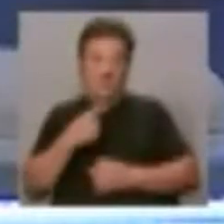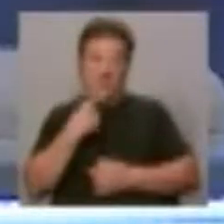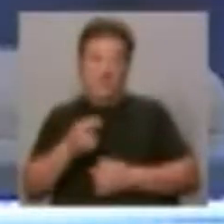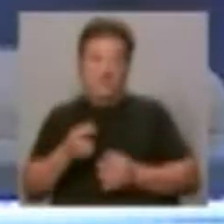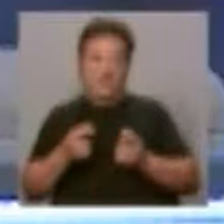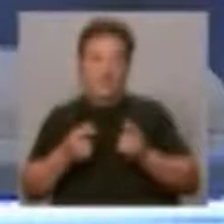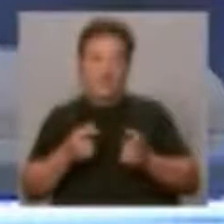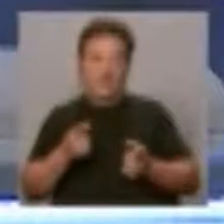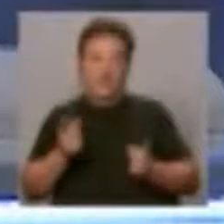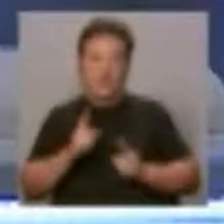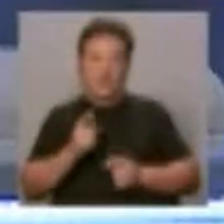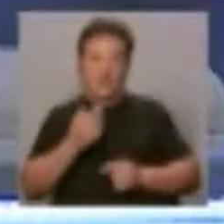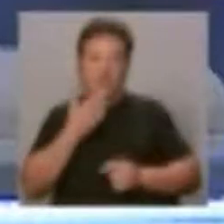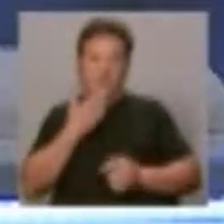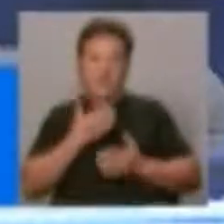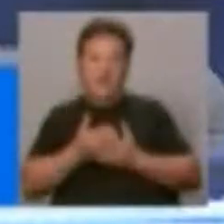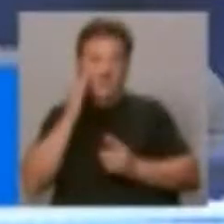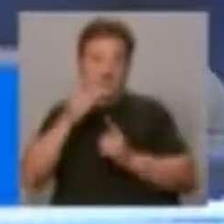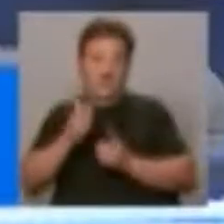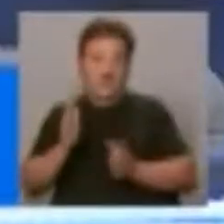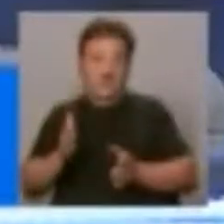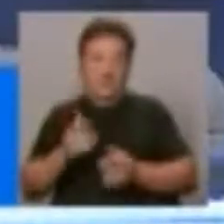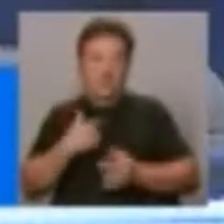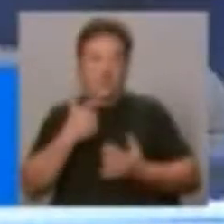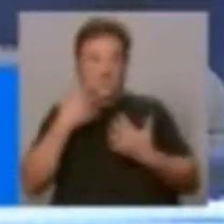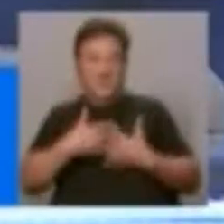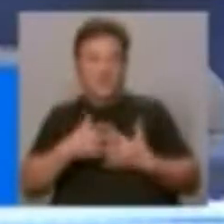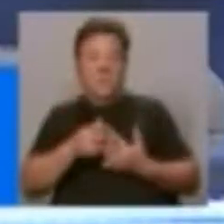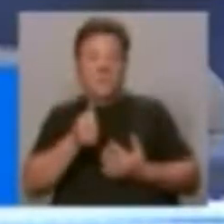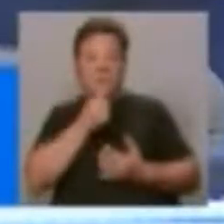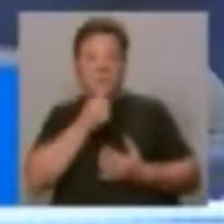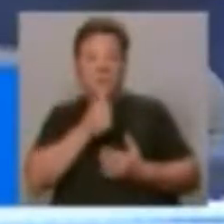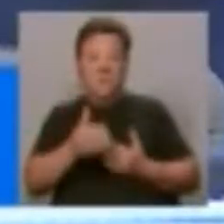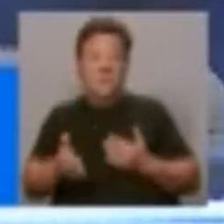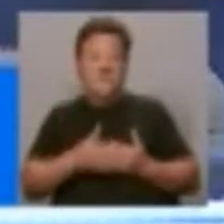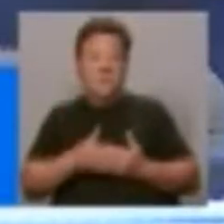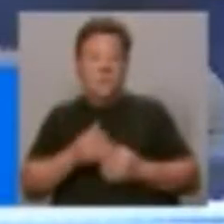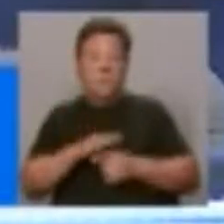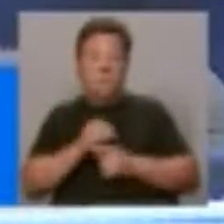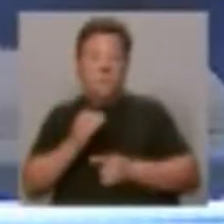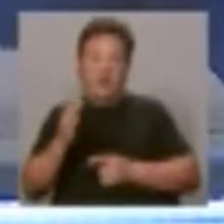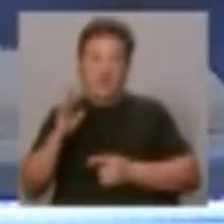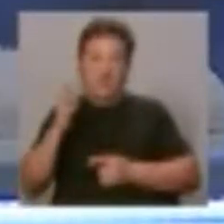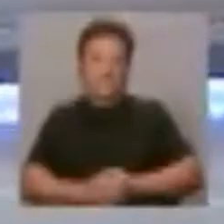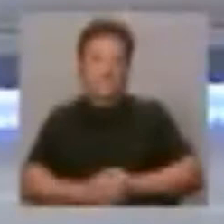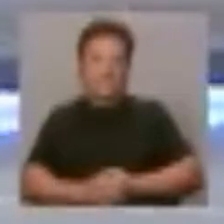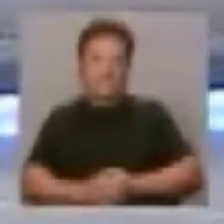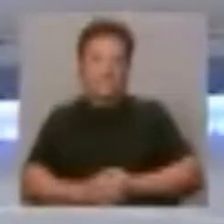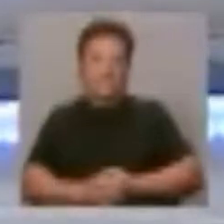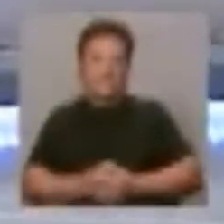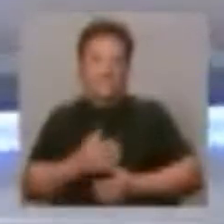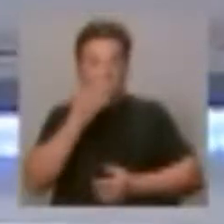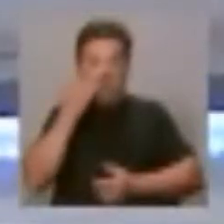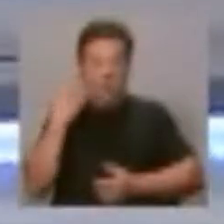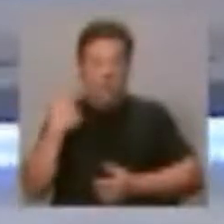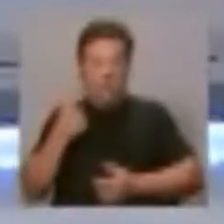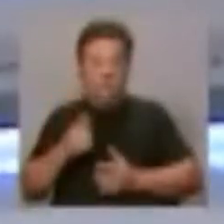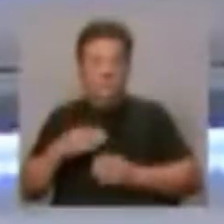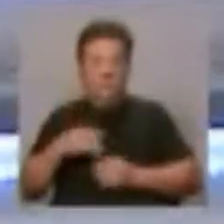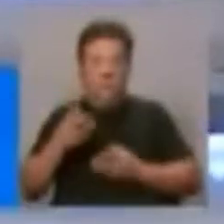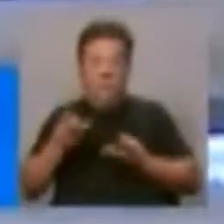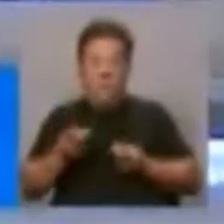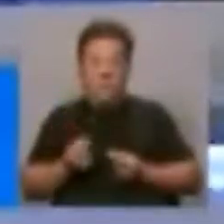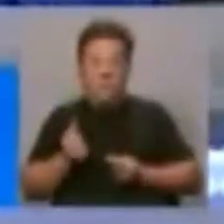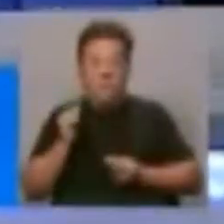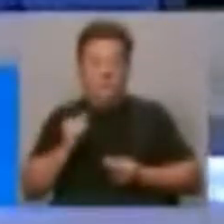que não faz qualquer sentido questionar o facto da decisão de encerramento ter acontecido só depois. António Costa rejeita que o orçamento